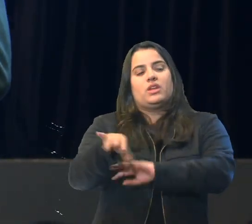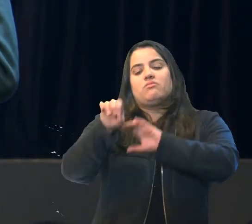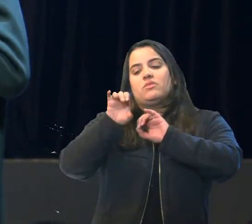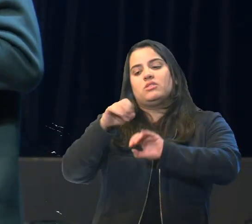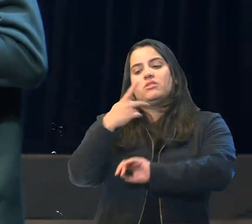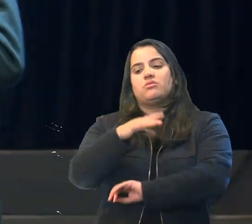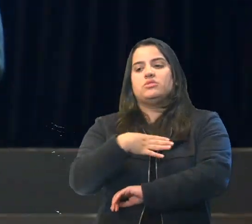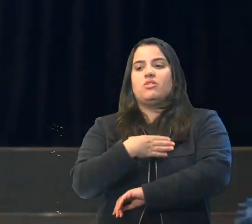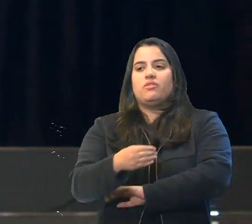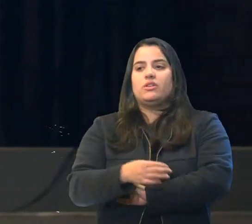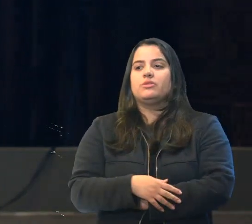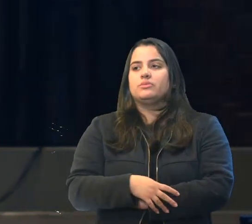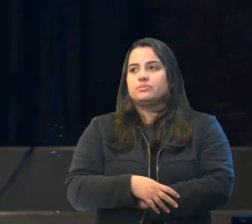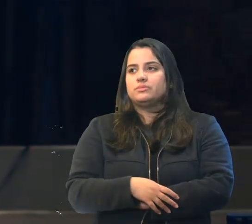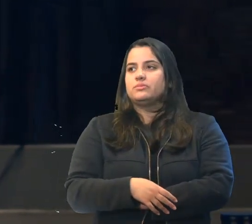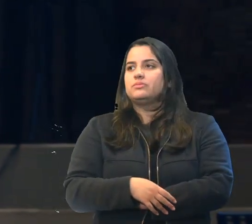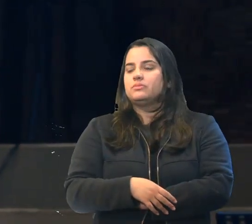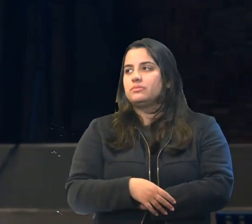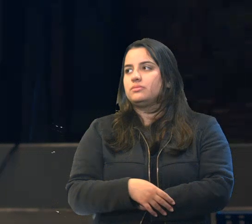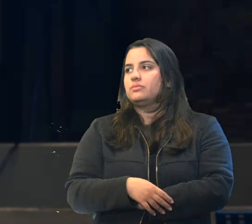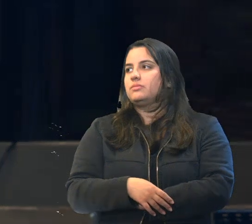escolher a boa parte.